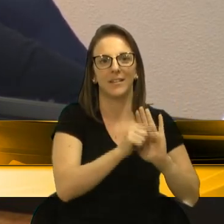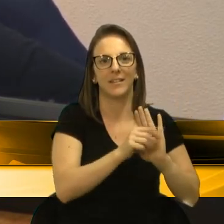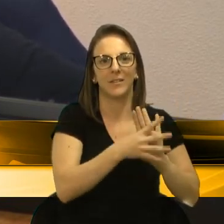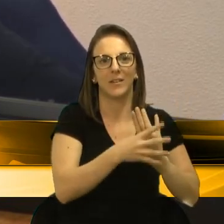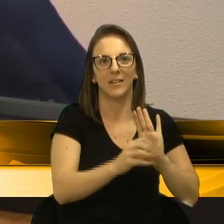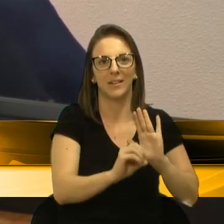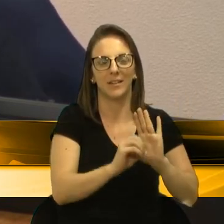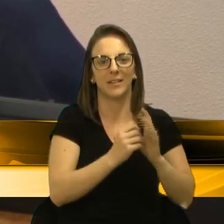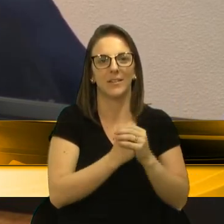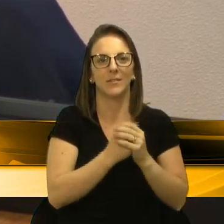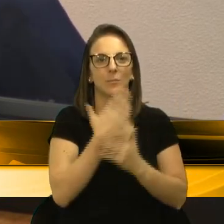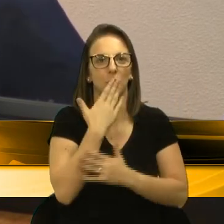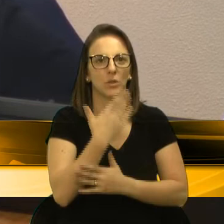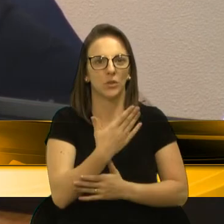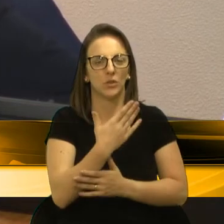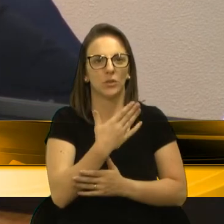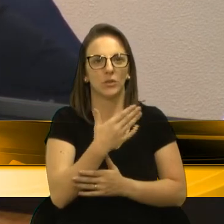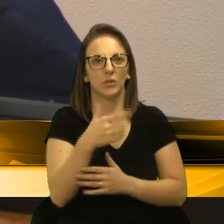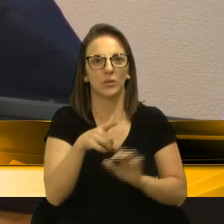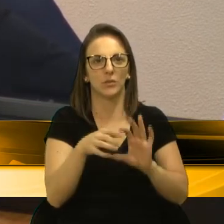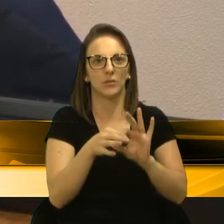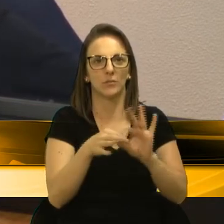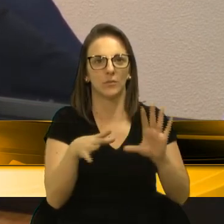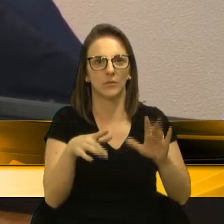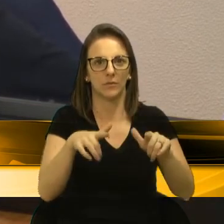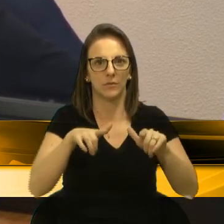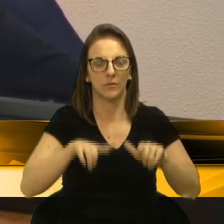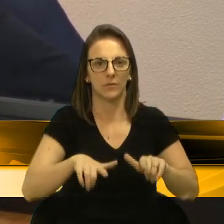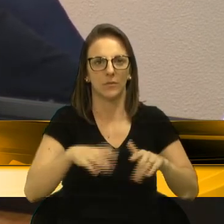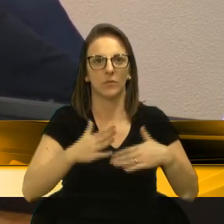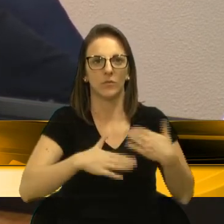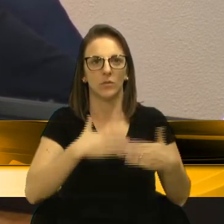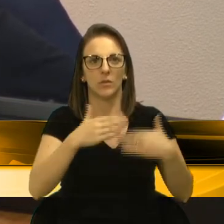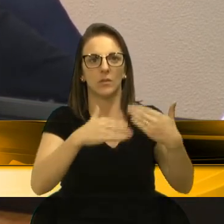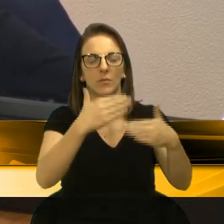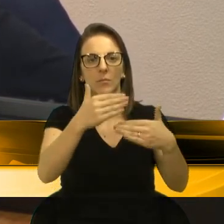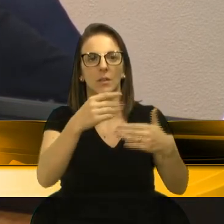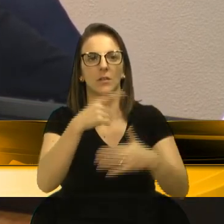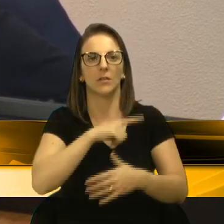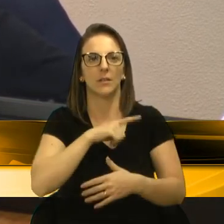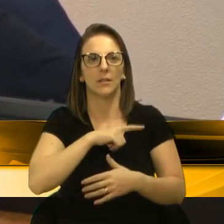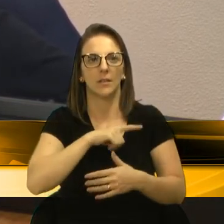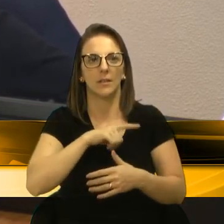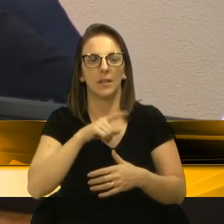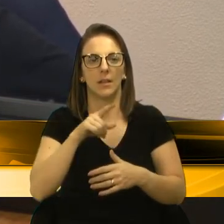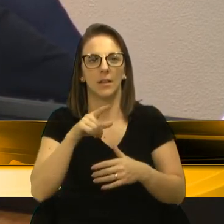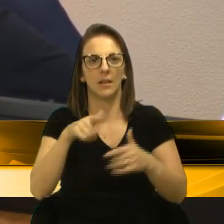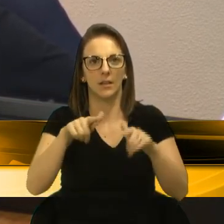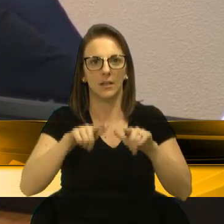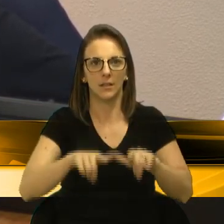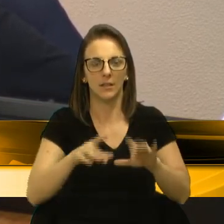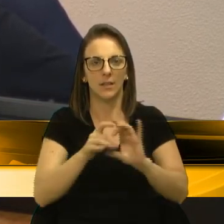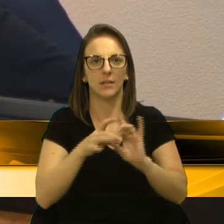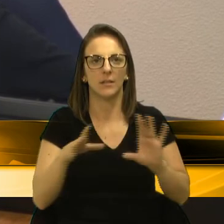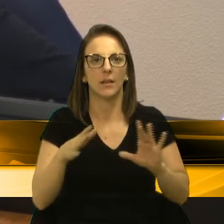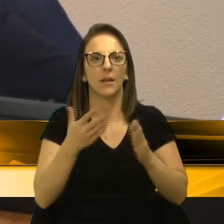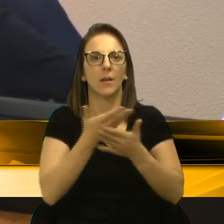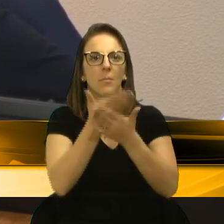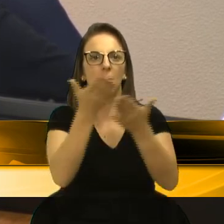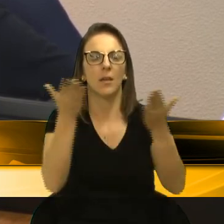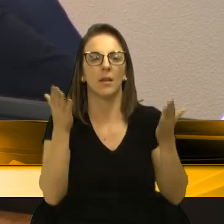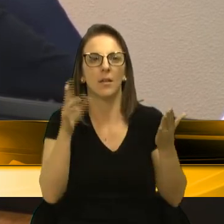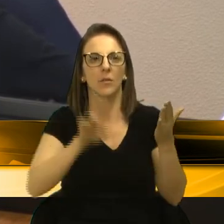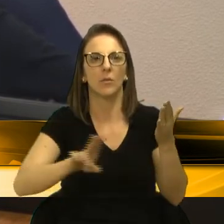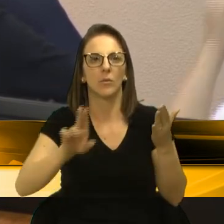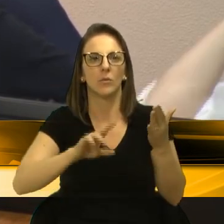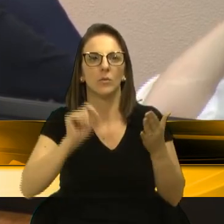Os pedidos de auto de licença de funcionamento e de alvará de funcionamento serão instruídos com a respectiva licença ambiental de operação para atividades e empreendimentos nos casos